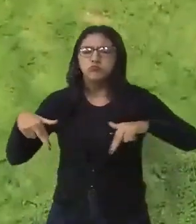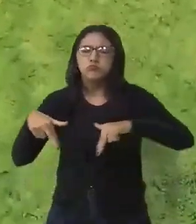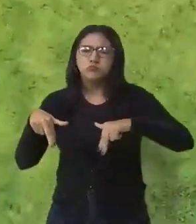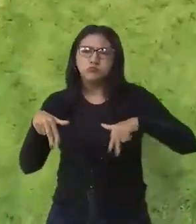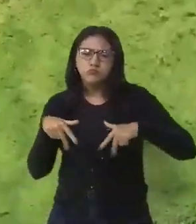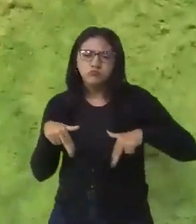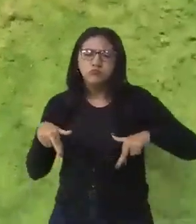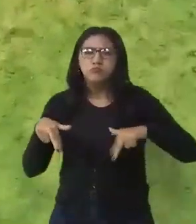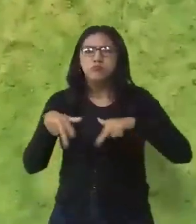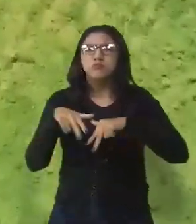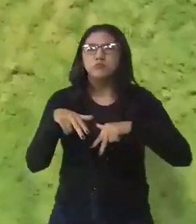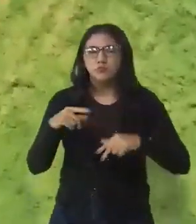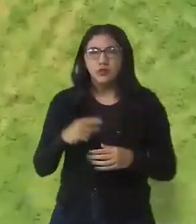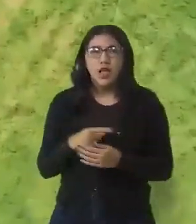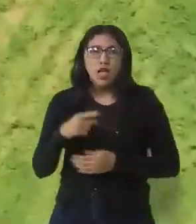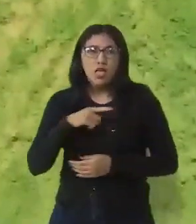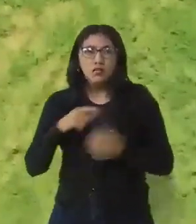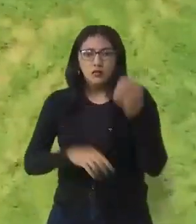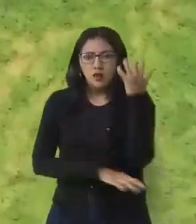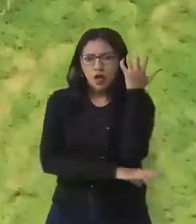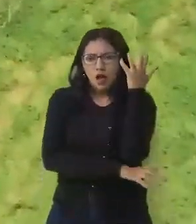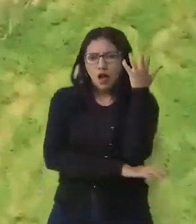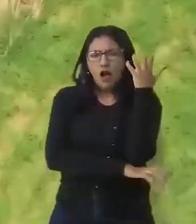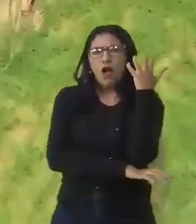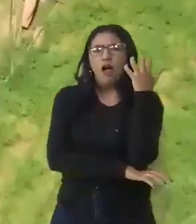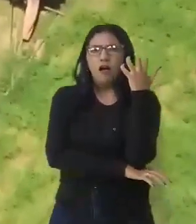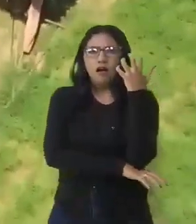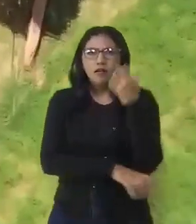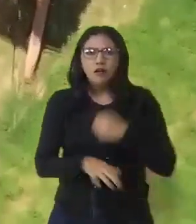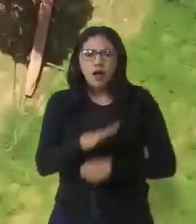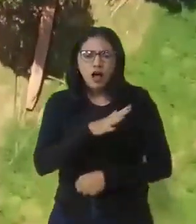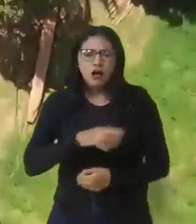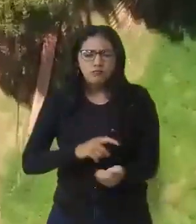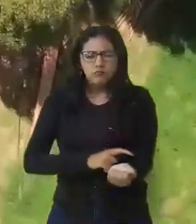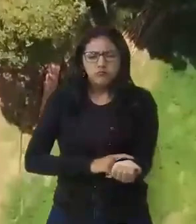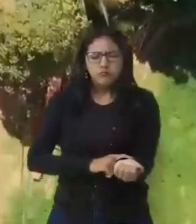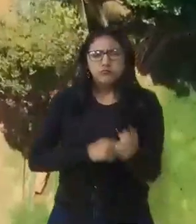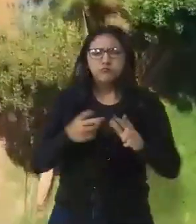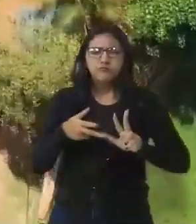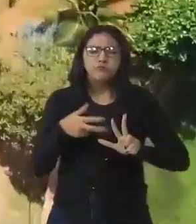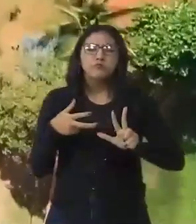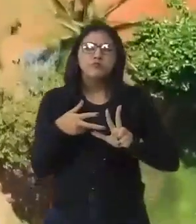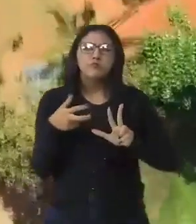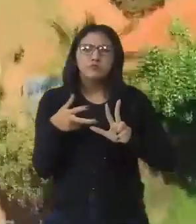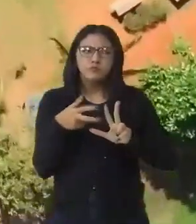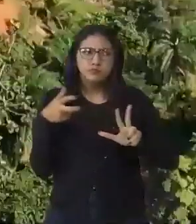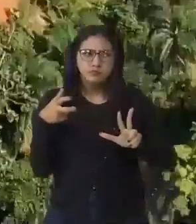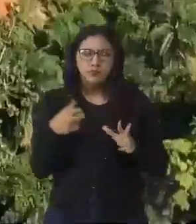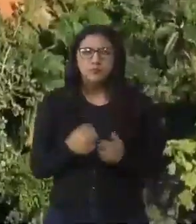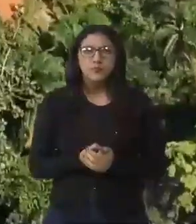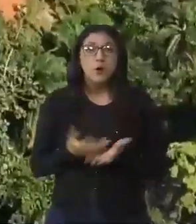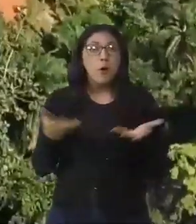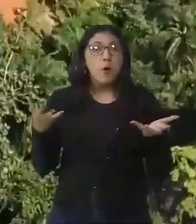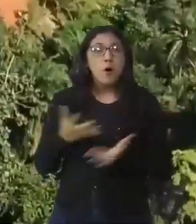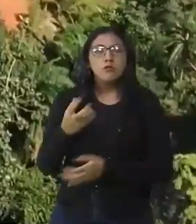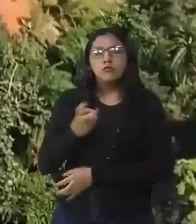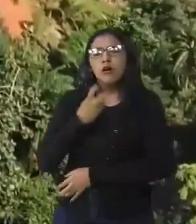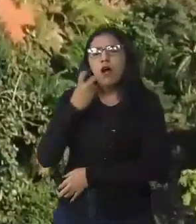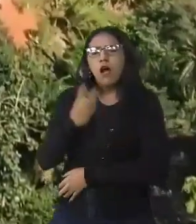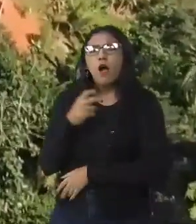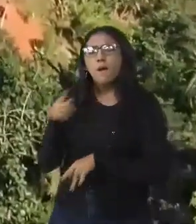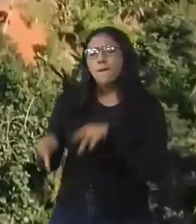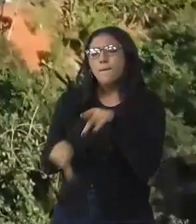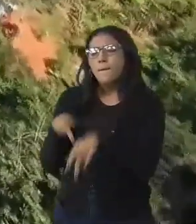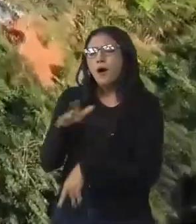e canção. Foste tu a raiz, sangue ameríndio, o parto da nacionalidade. Hoje canto